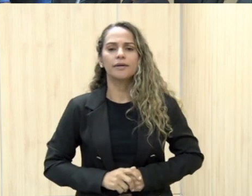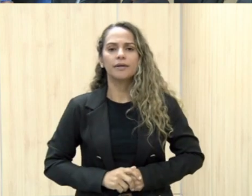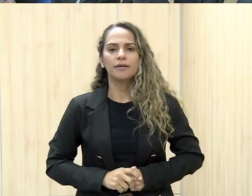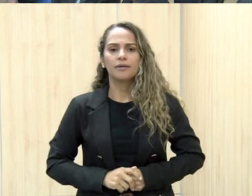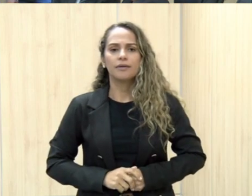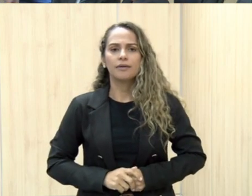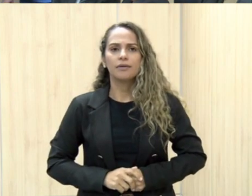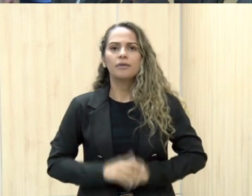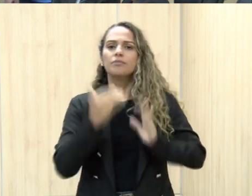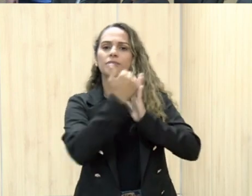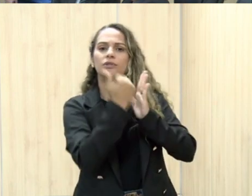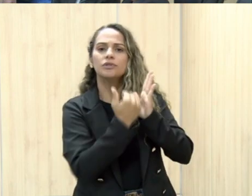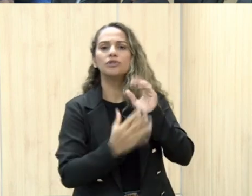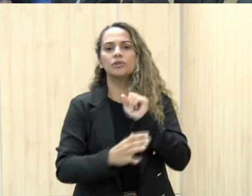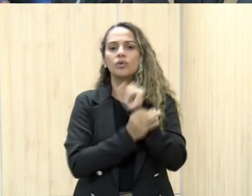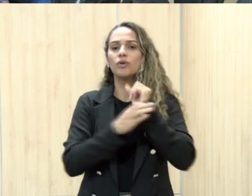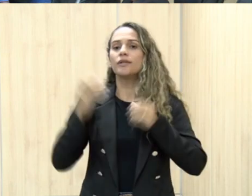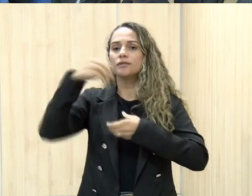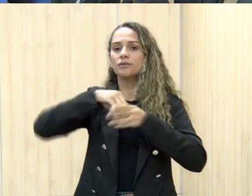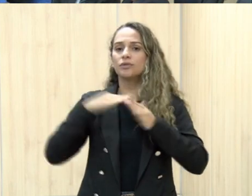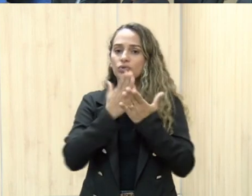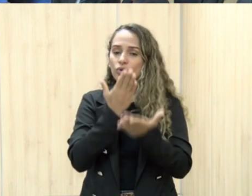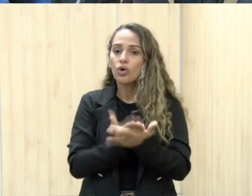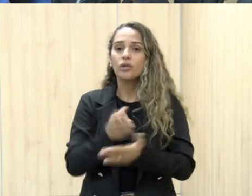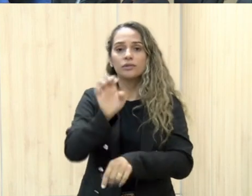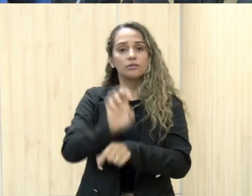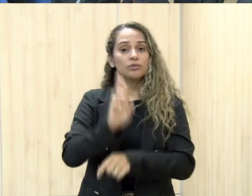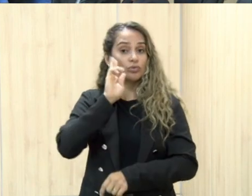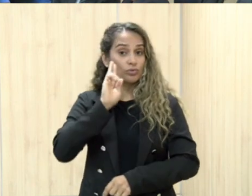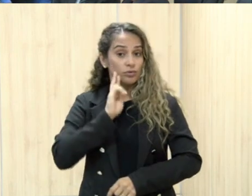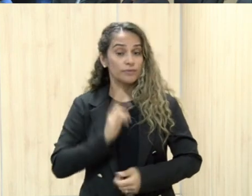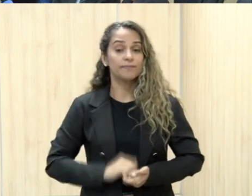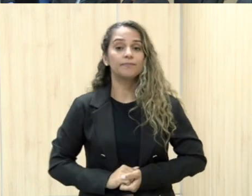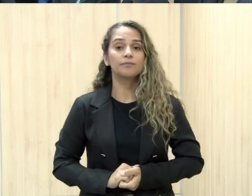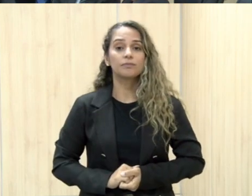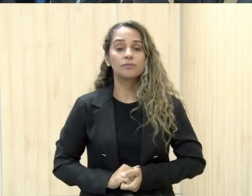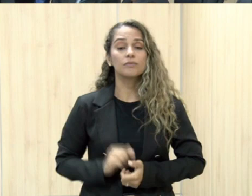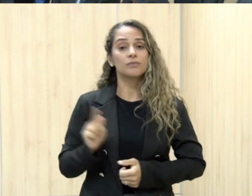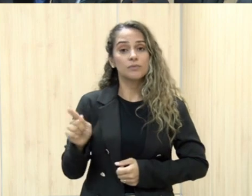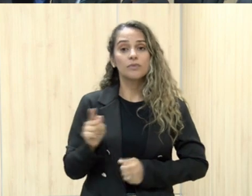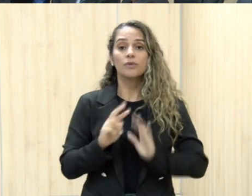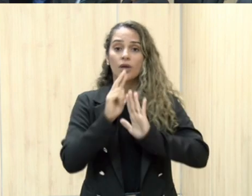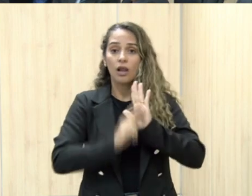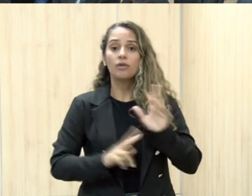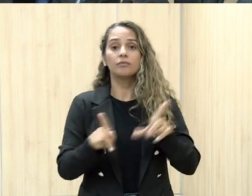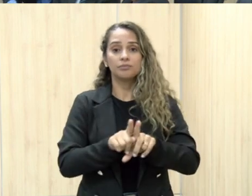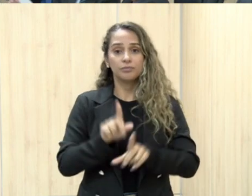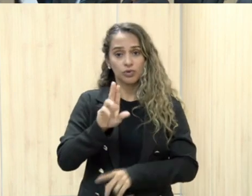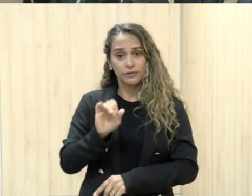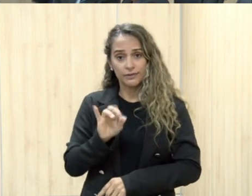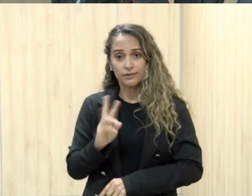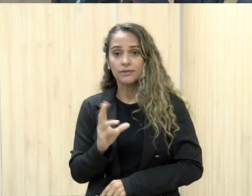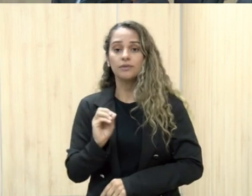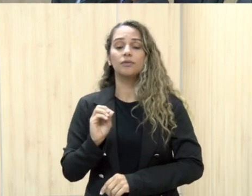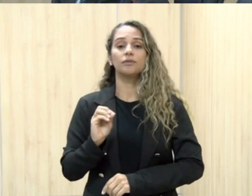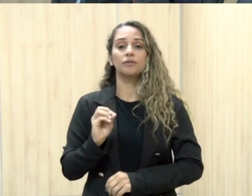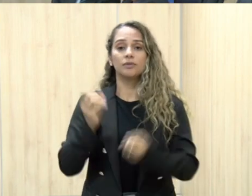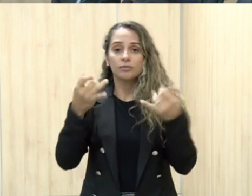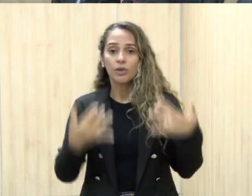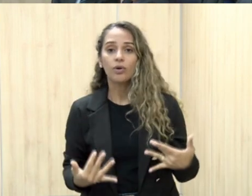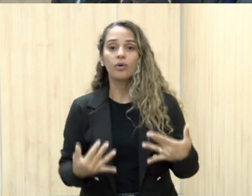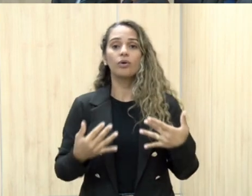instalação de medidas de segurança nas escolas estaduais de Rondônia a relatoria deputado podia deputada